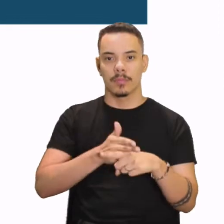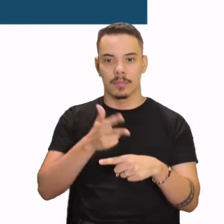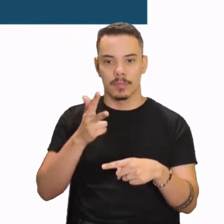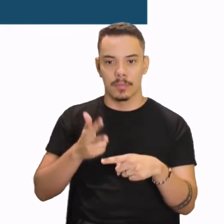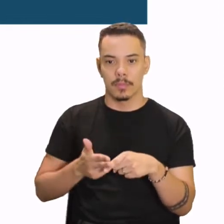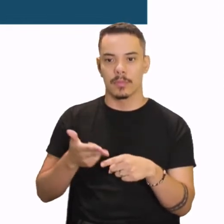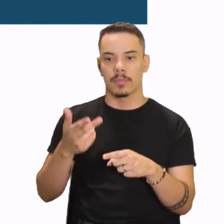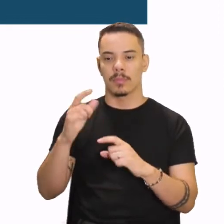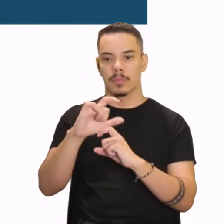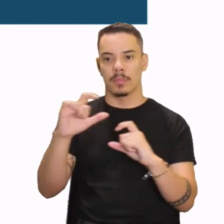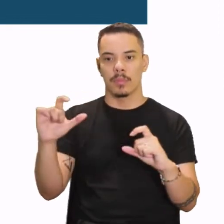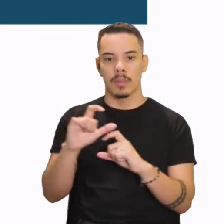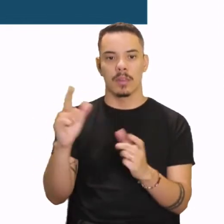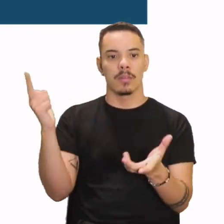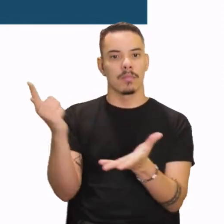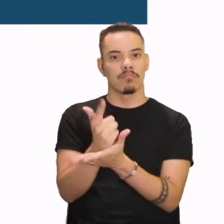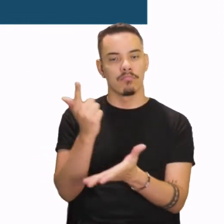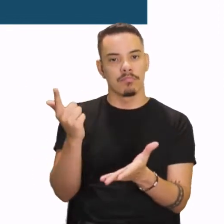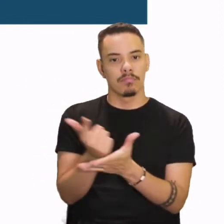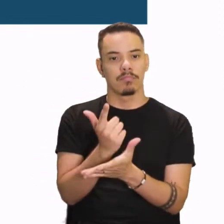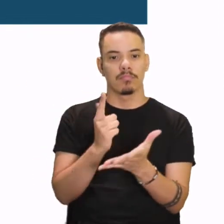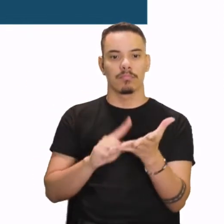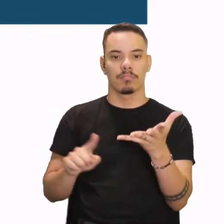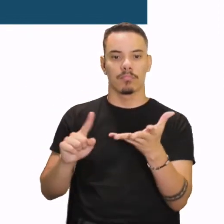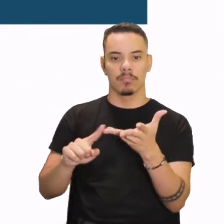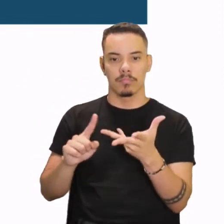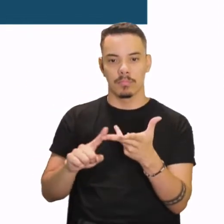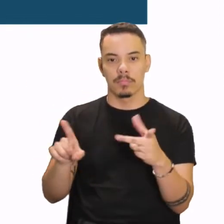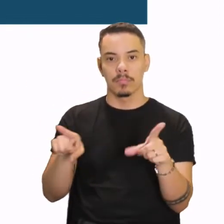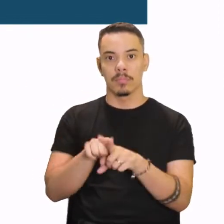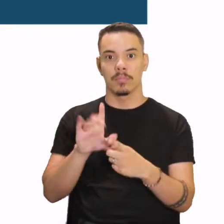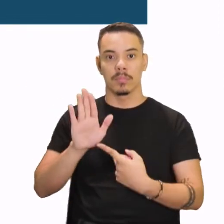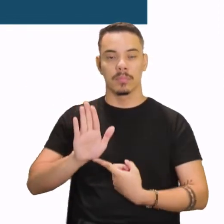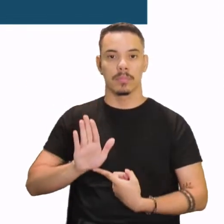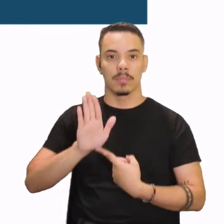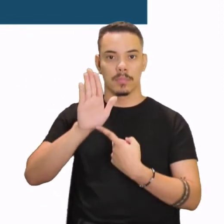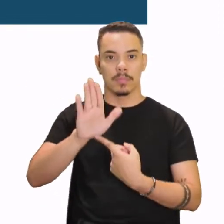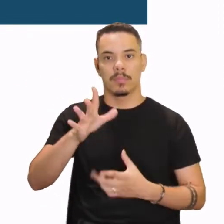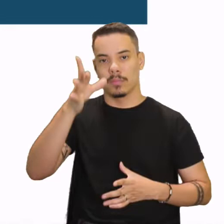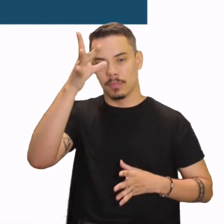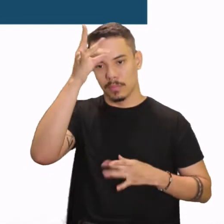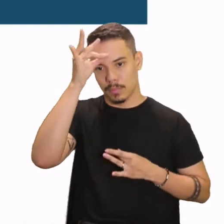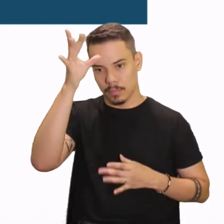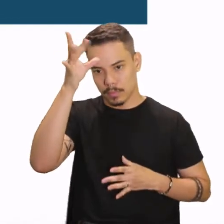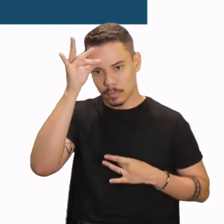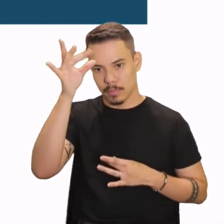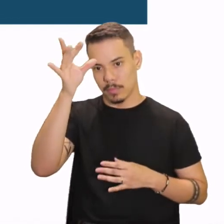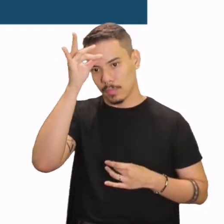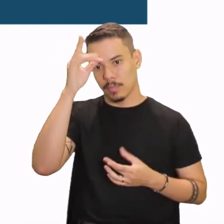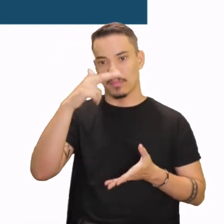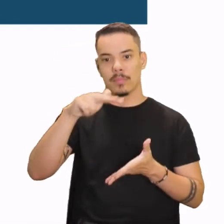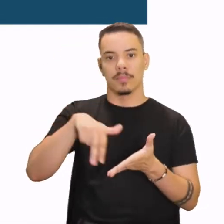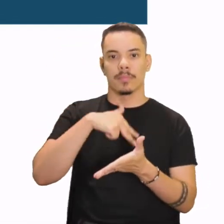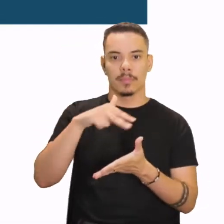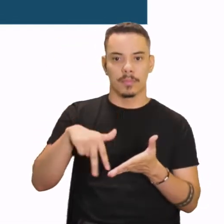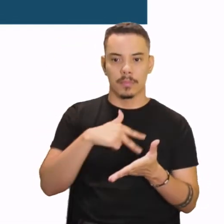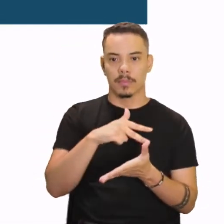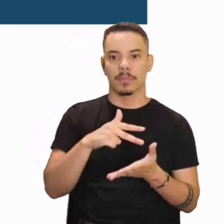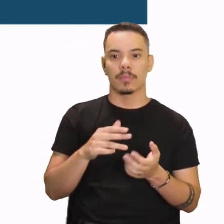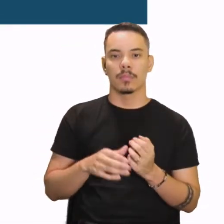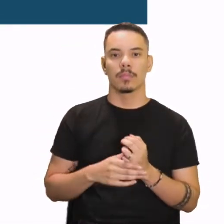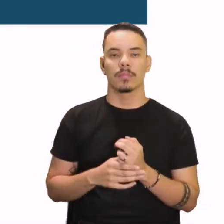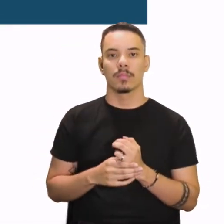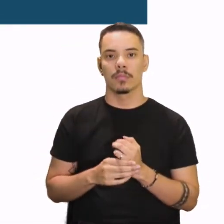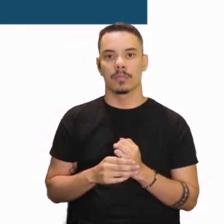quadrinhos livros peças Exposições espetáculos de dança